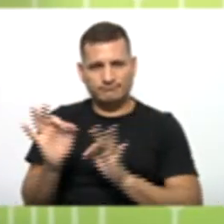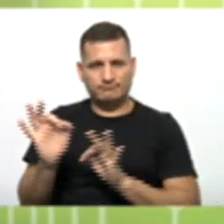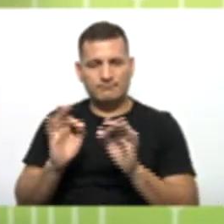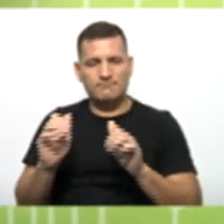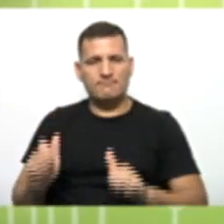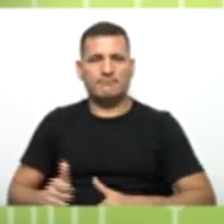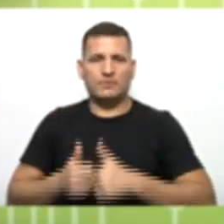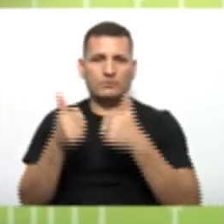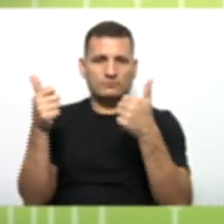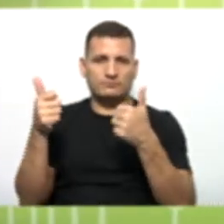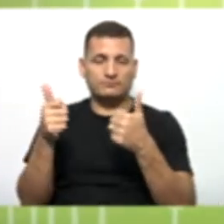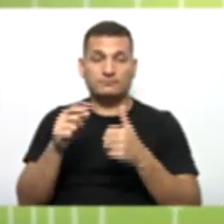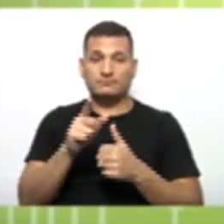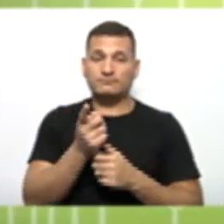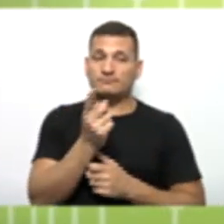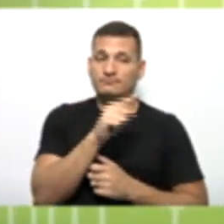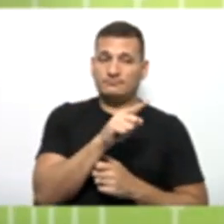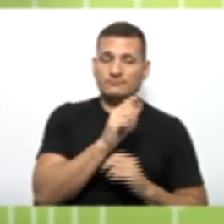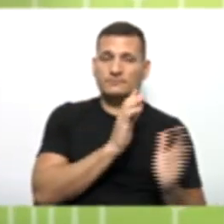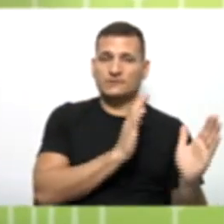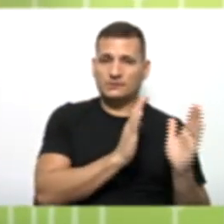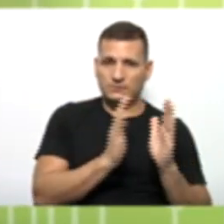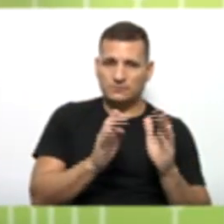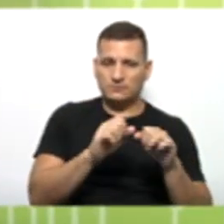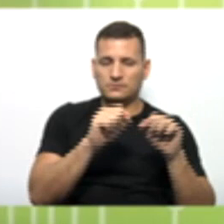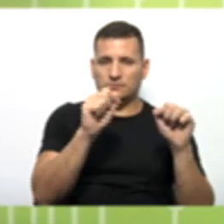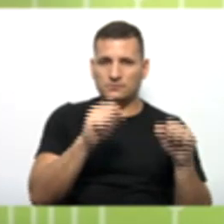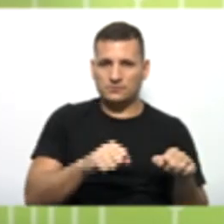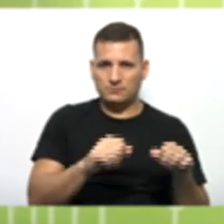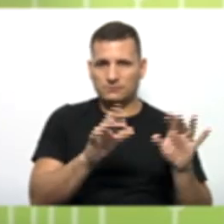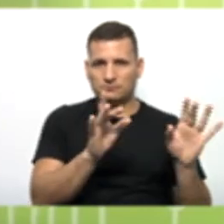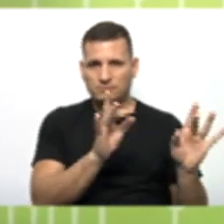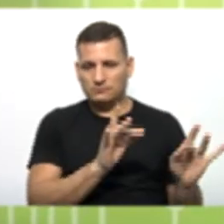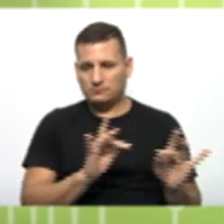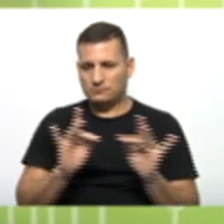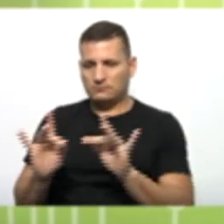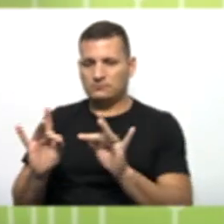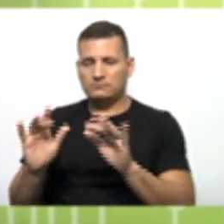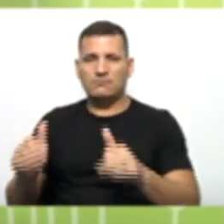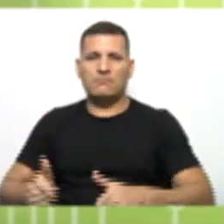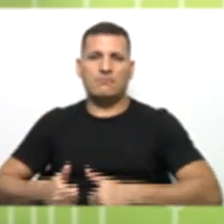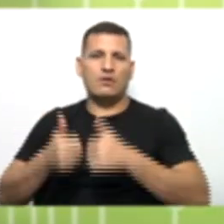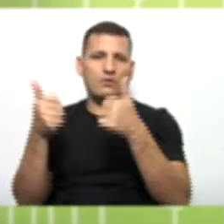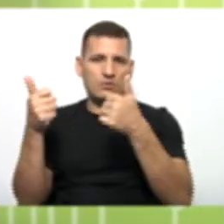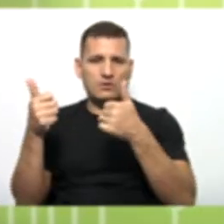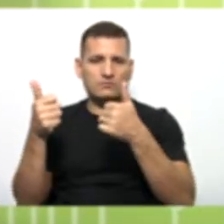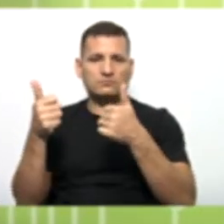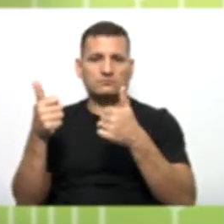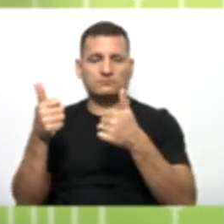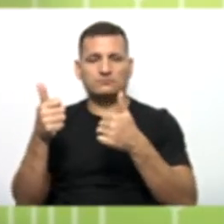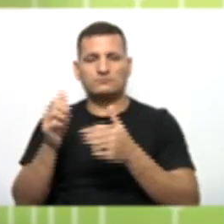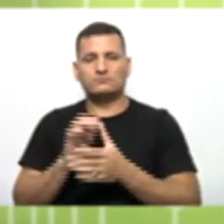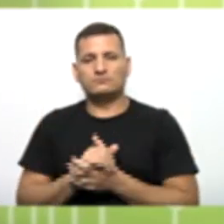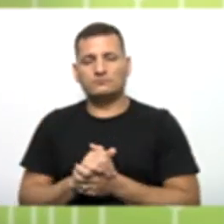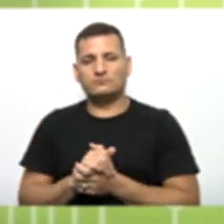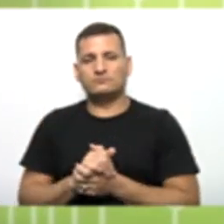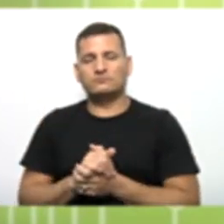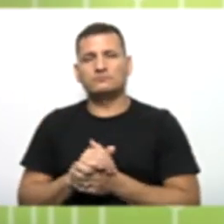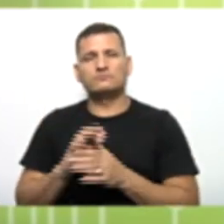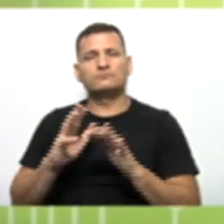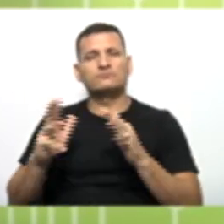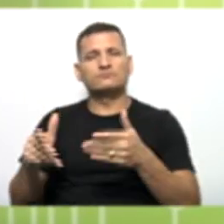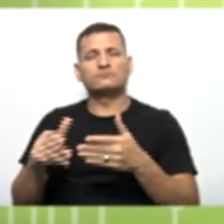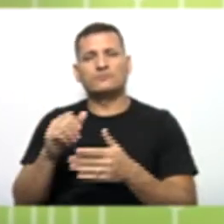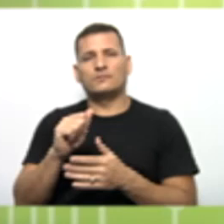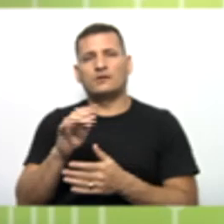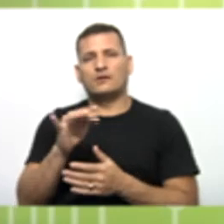isso aí, ó. Você vai pegar uma sequência do seu sistema e aí melhorar ela, certo? Criar todas as atividades